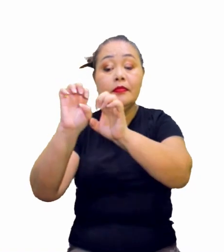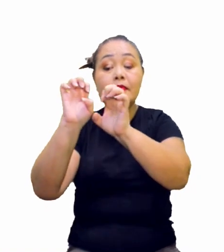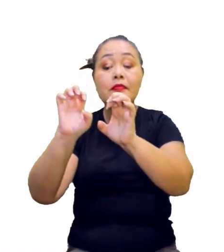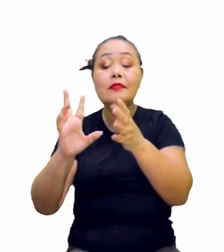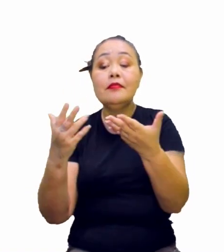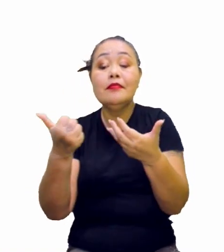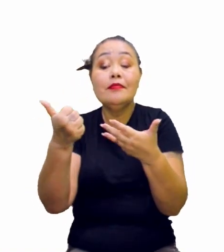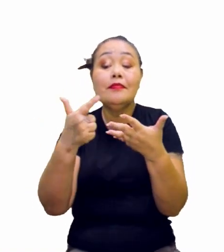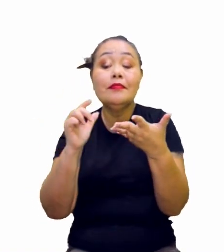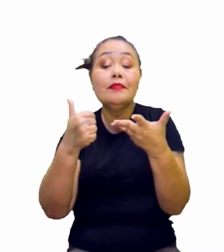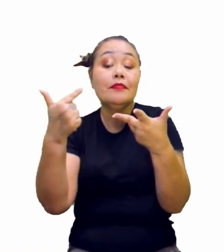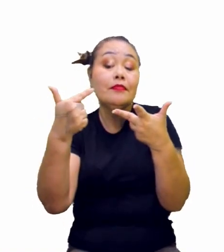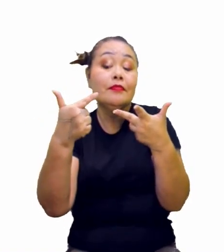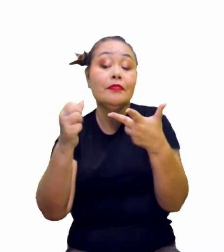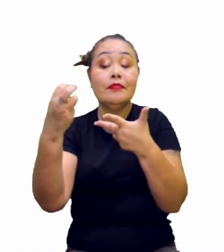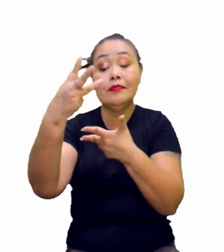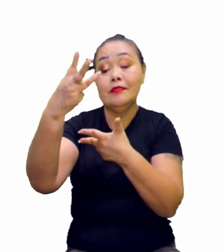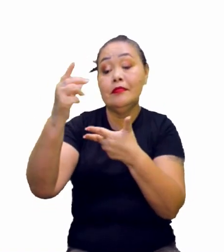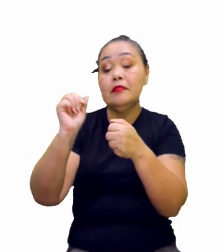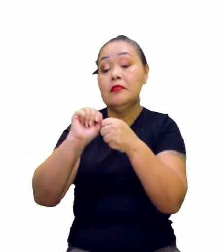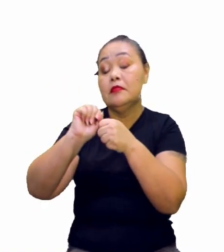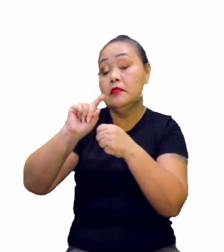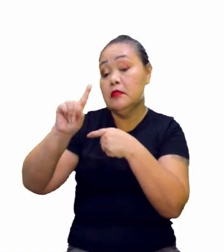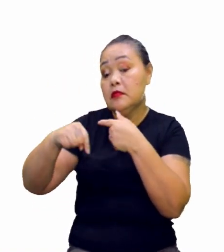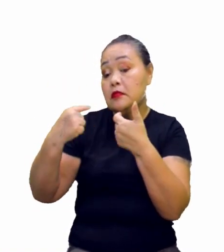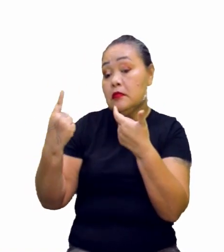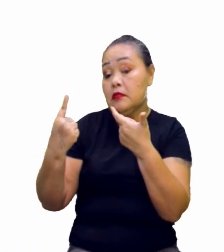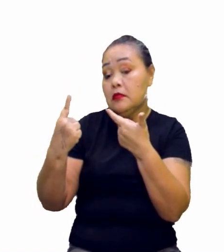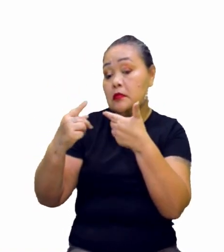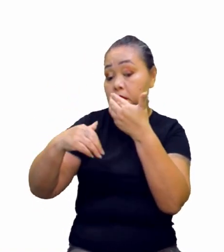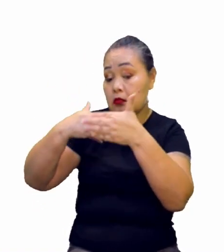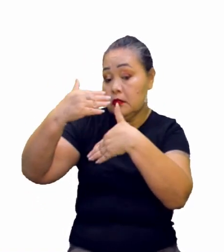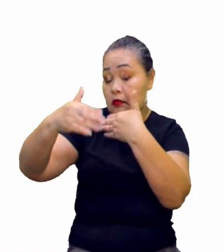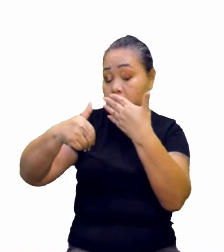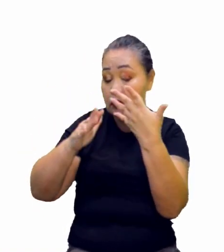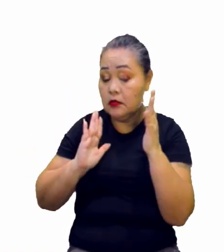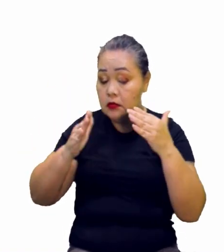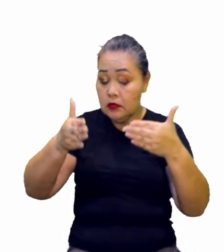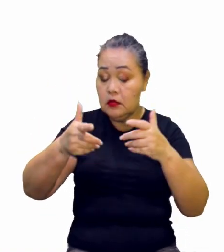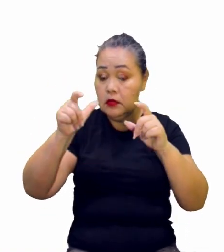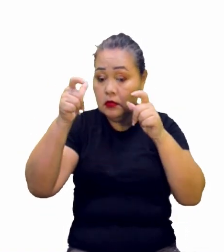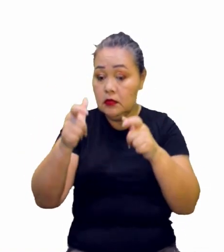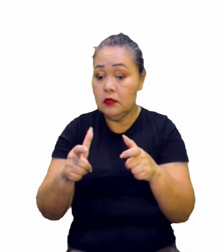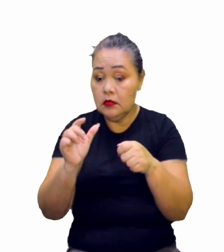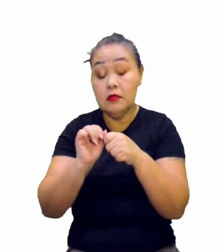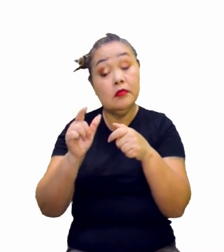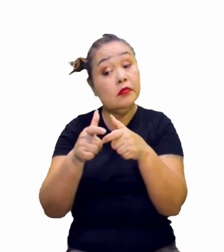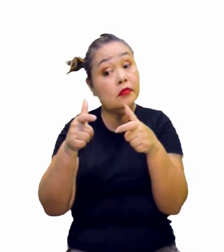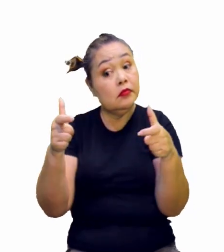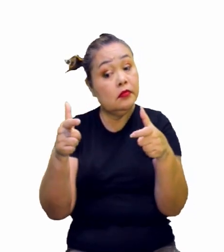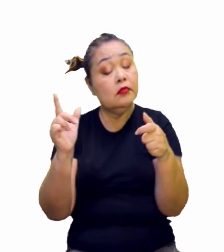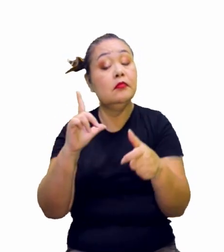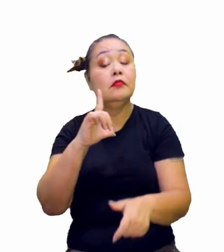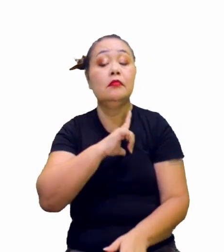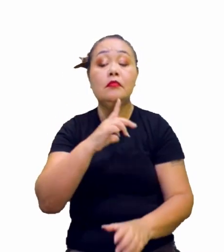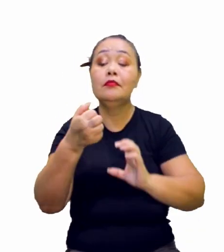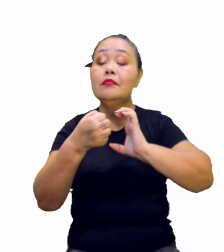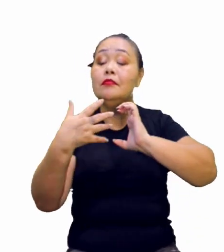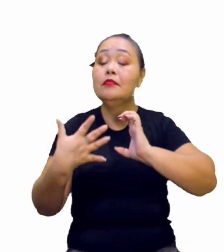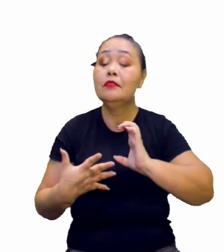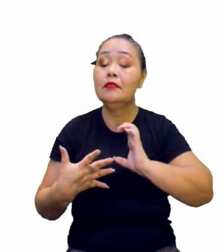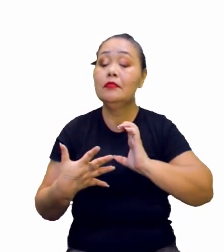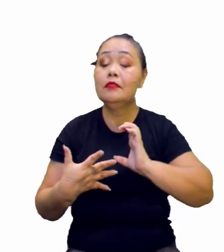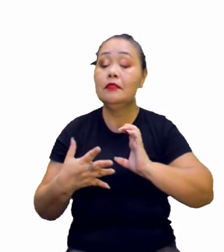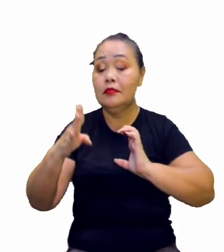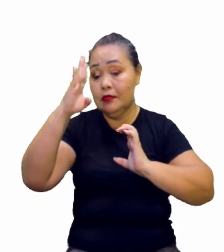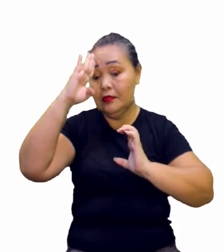primárias, secundárias e terciárias que dão a formação da determinada região, geralmente, tem uma característica